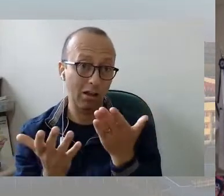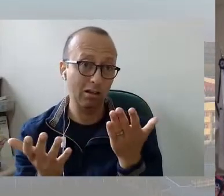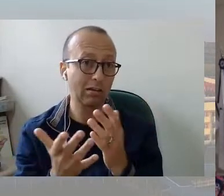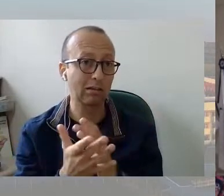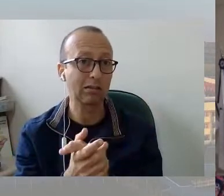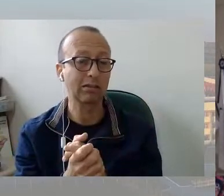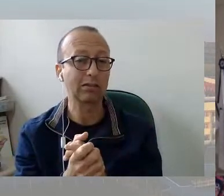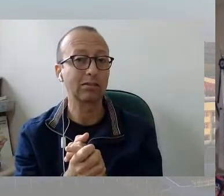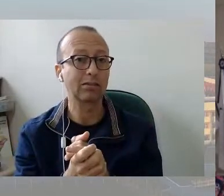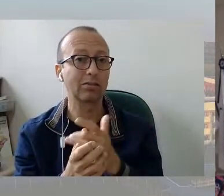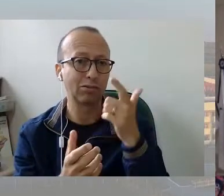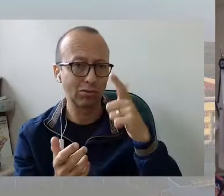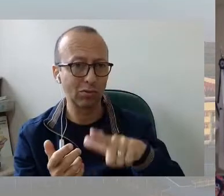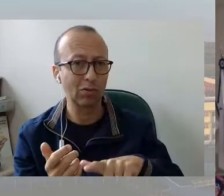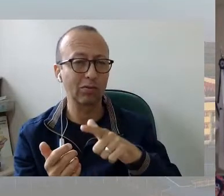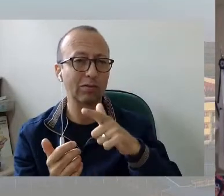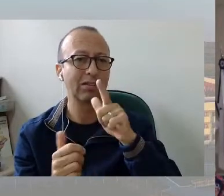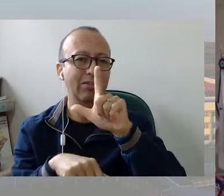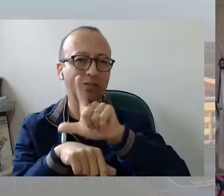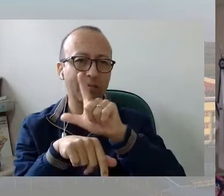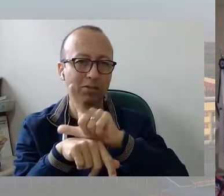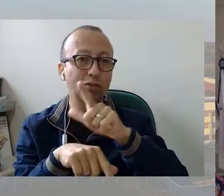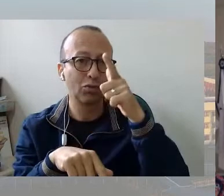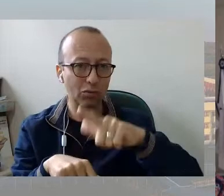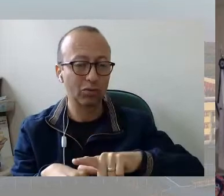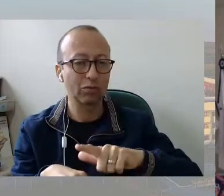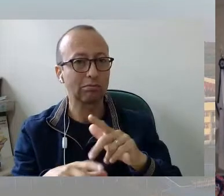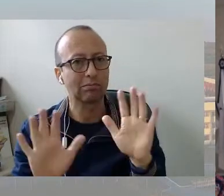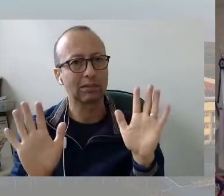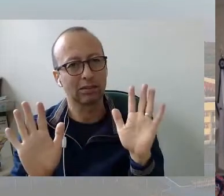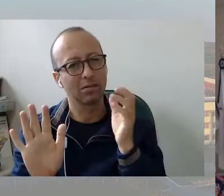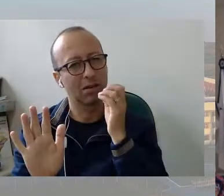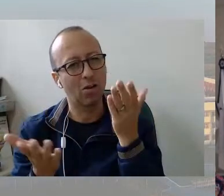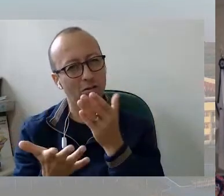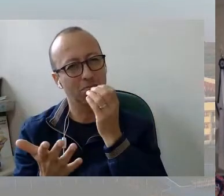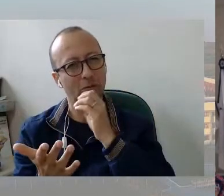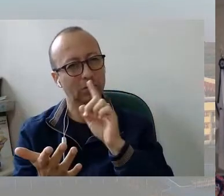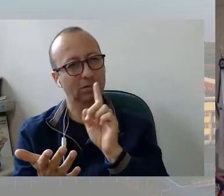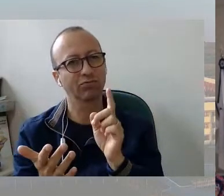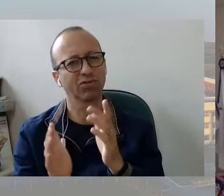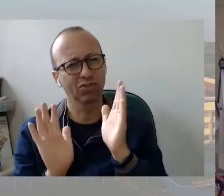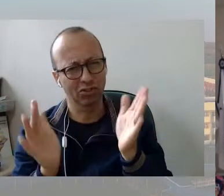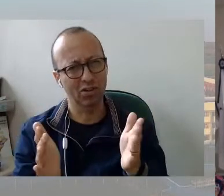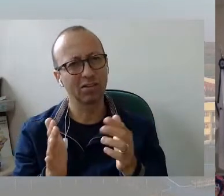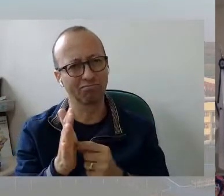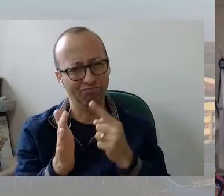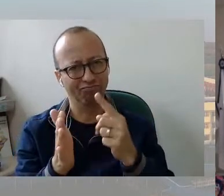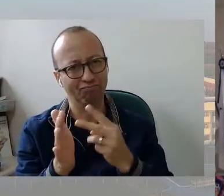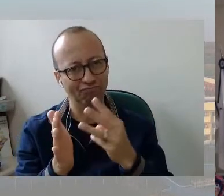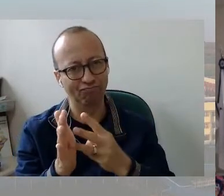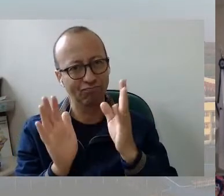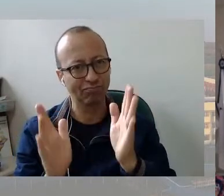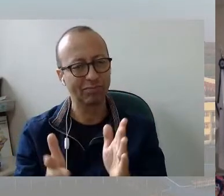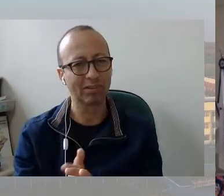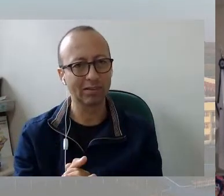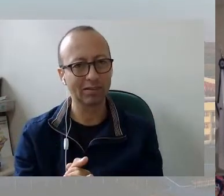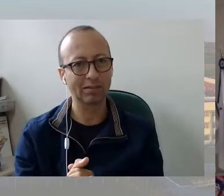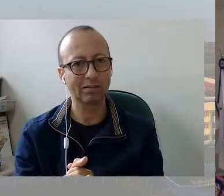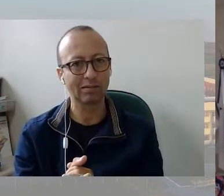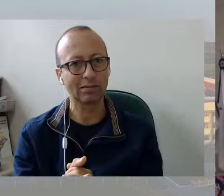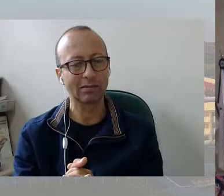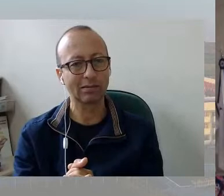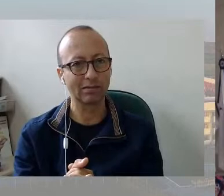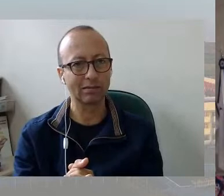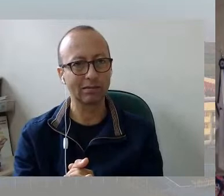uma vez, colocar o Campus Livramento, né, à disposição. Eu acho que já temos... Né, havíamos, né,